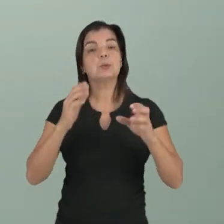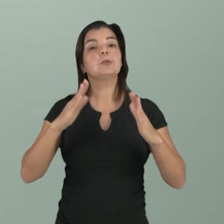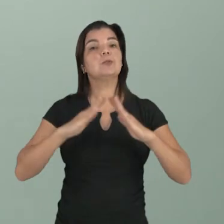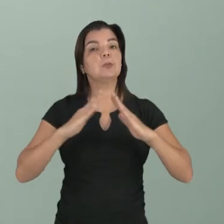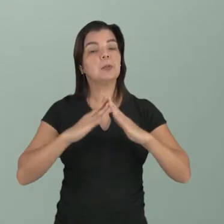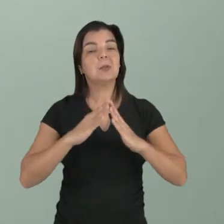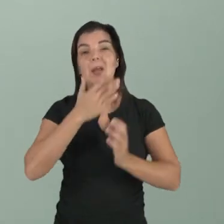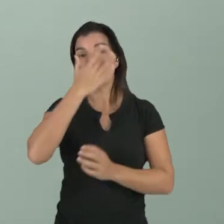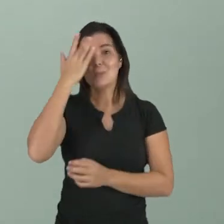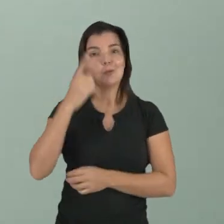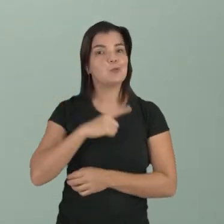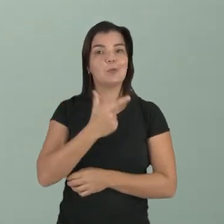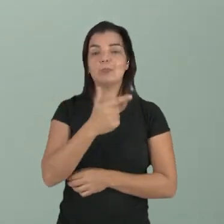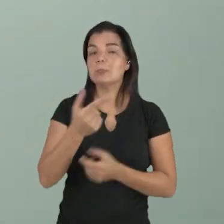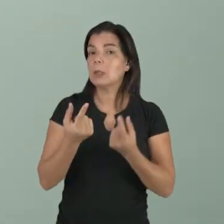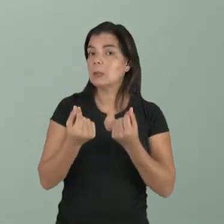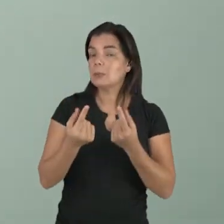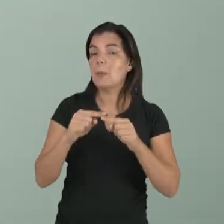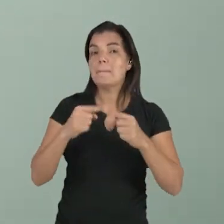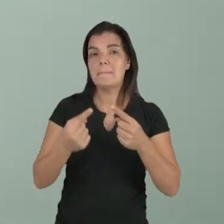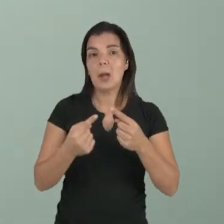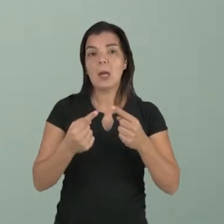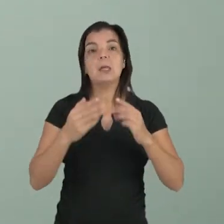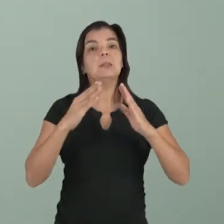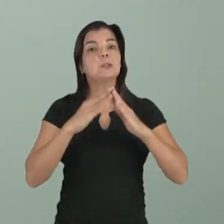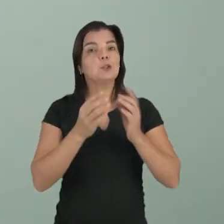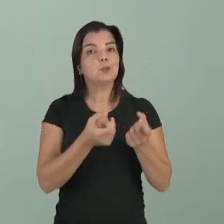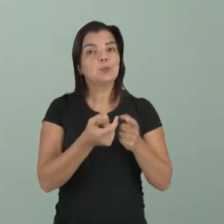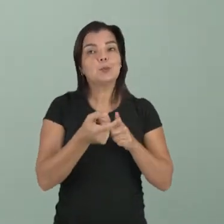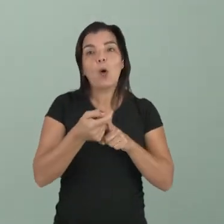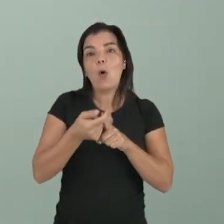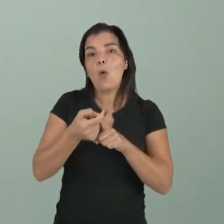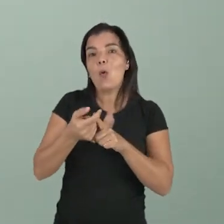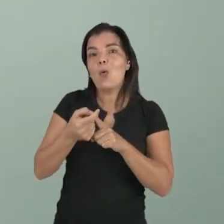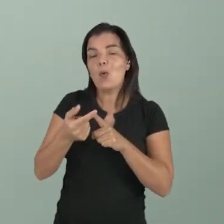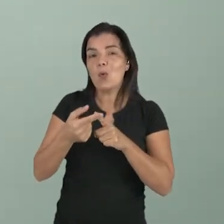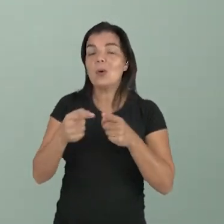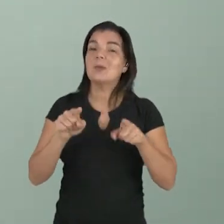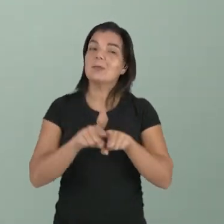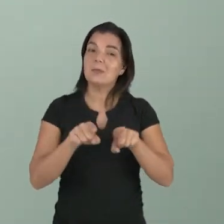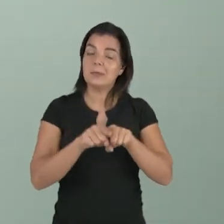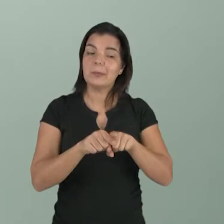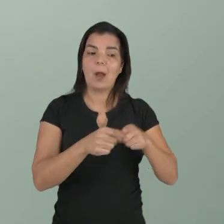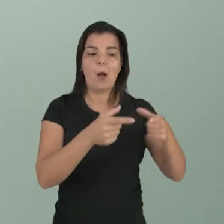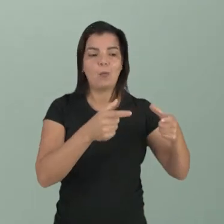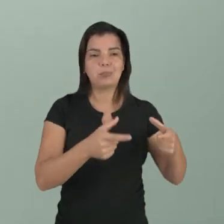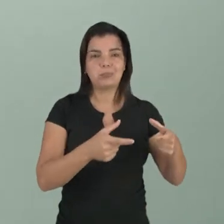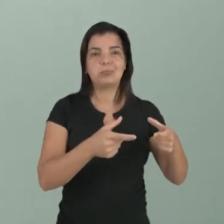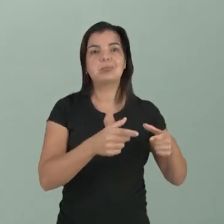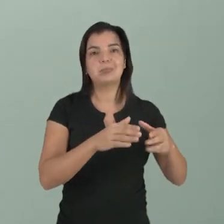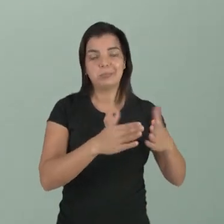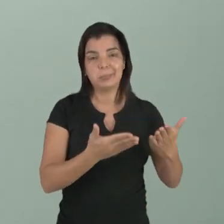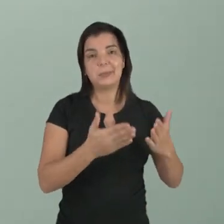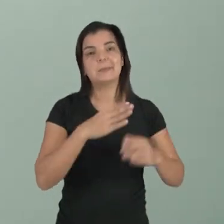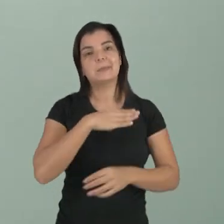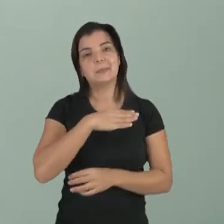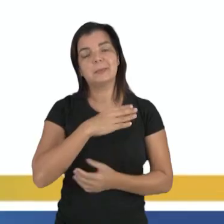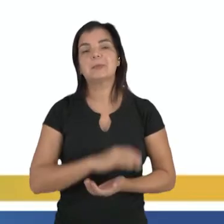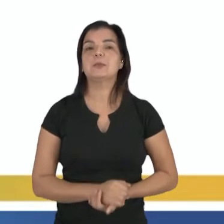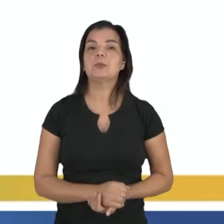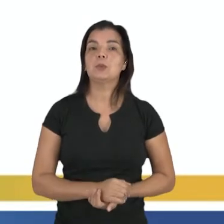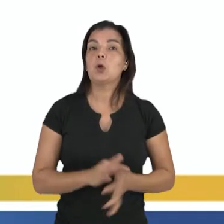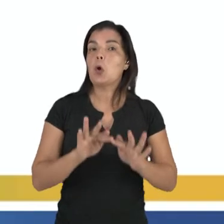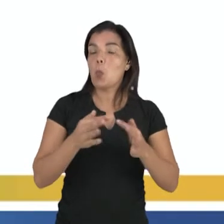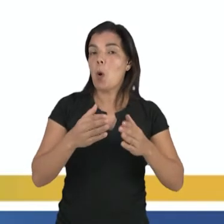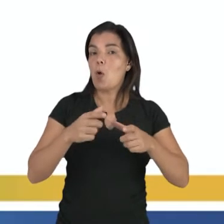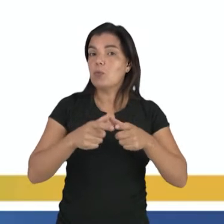Muitas pessoas não têm condições de ter sua casa, mas moram alugadas, e as que não têm vão engrossando aí as periferias da cidade, né? O